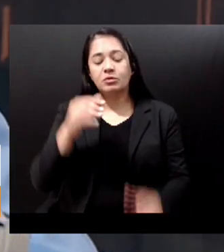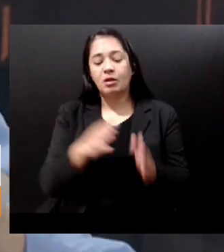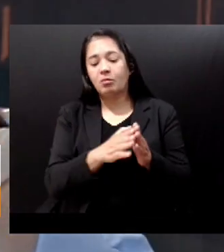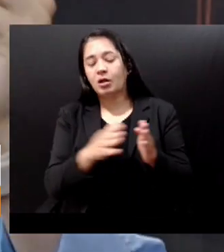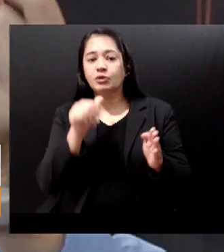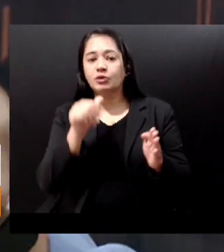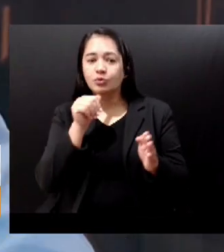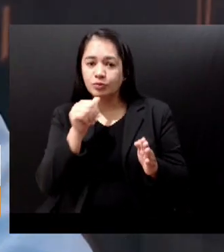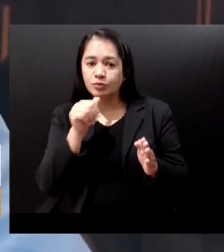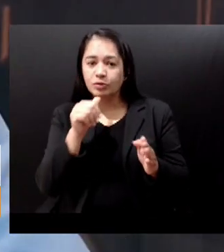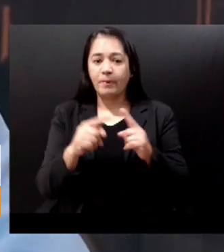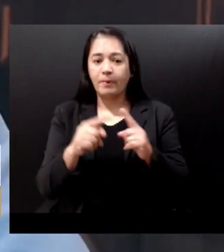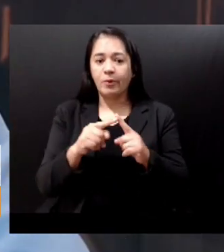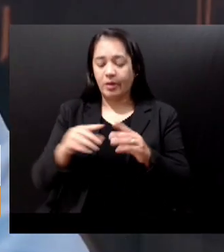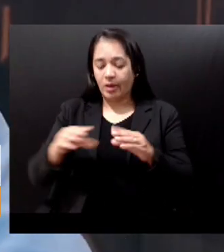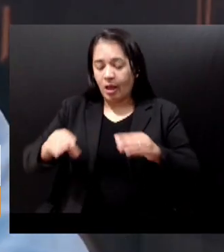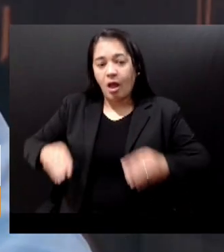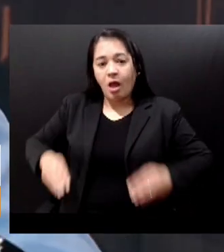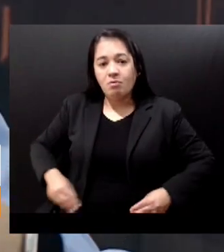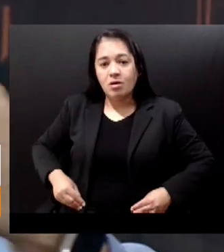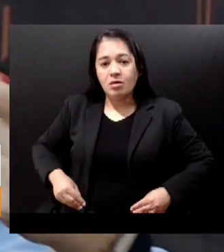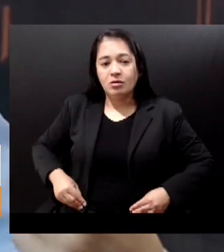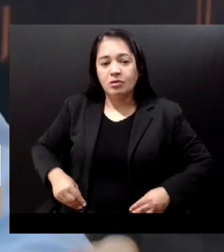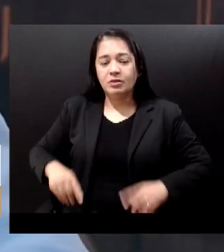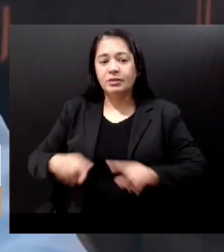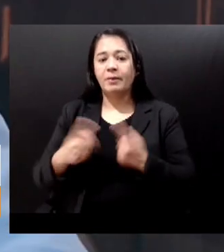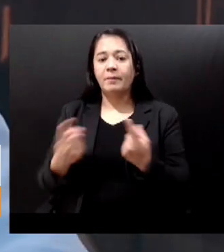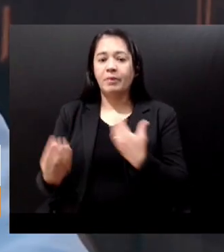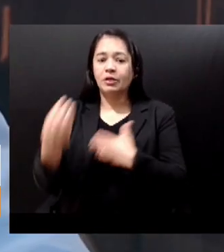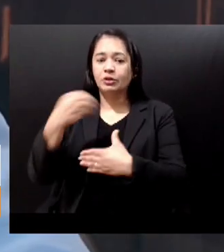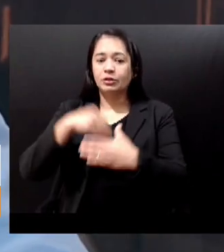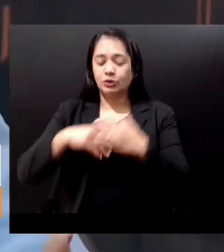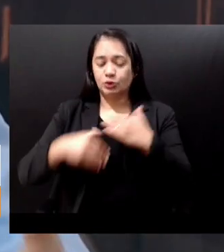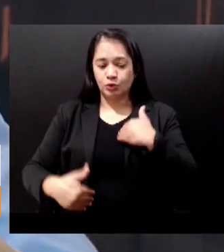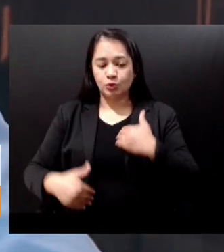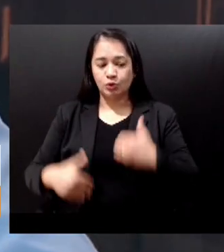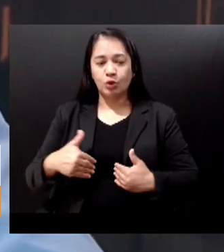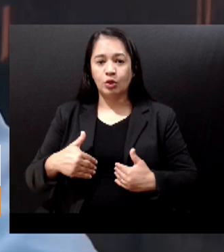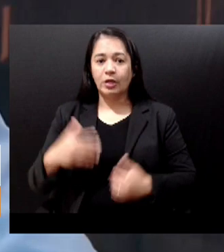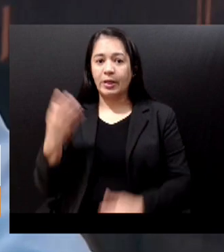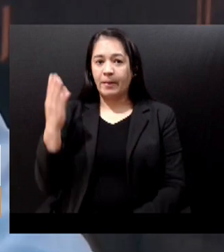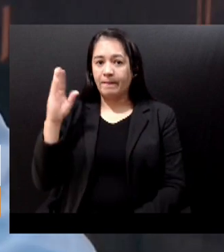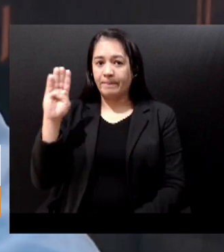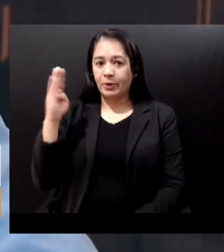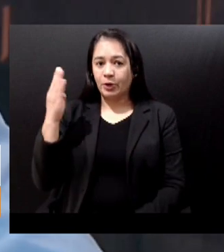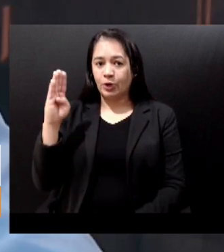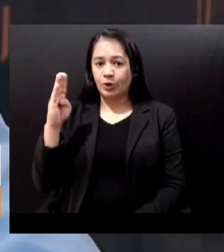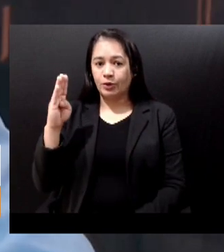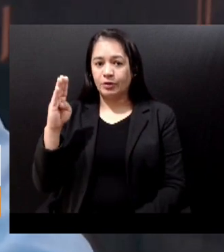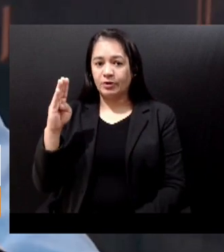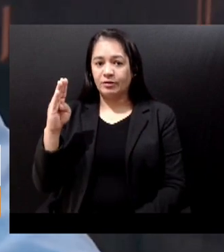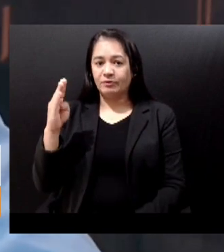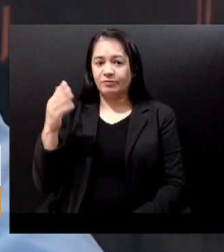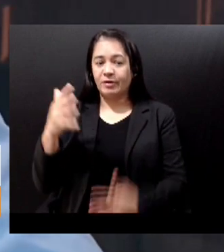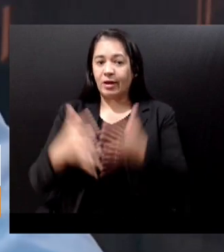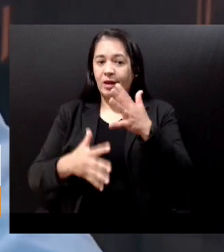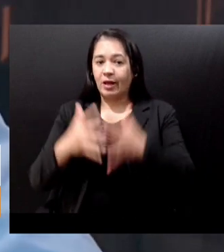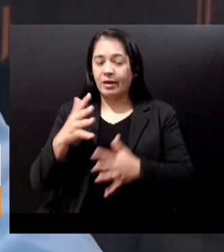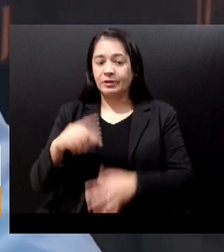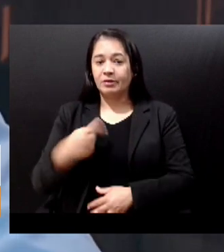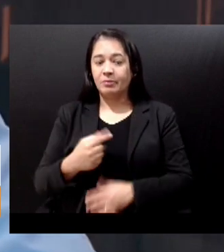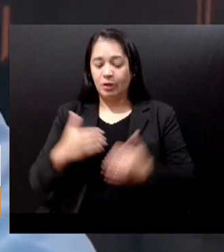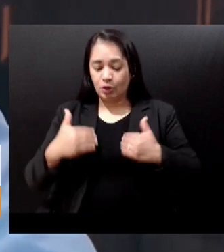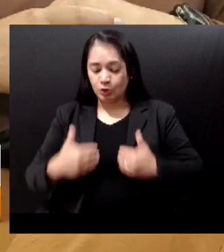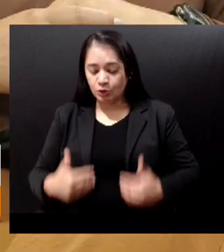que há algo no funcionamento do nosso corpo que biologicamente vai interferir no nosso humor, na nossa uhum. disposição, na nossa